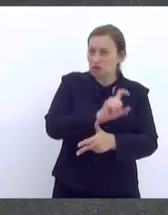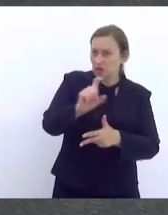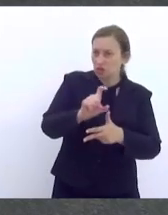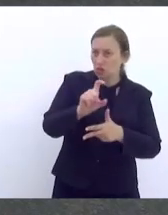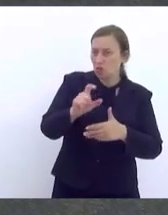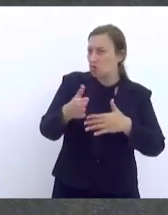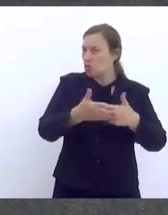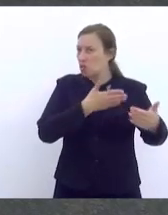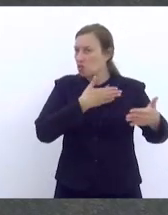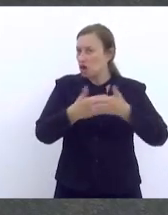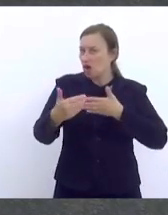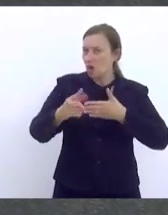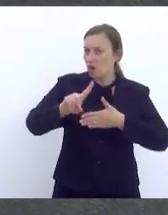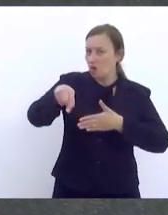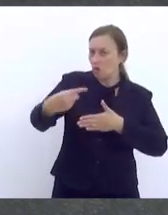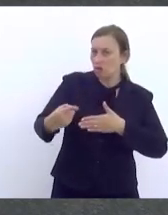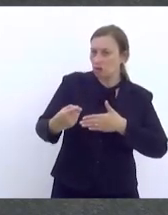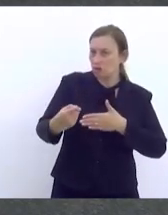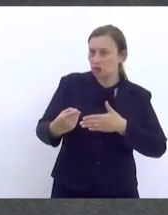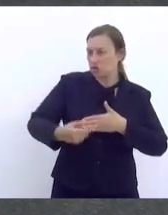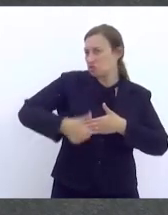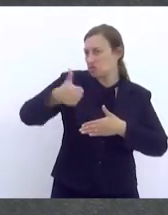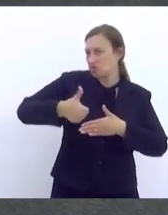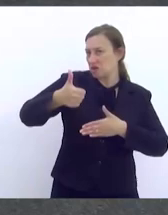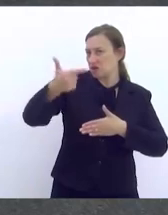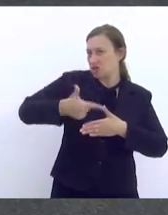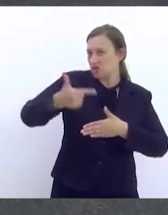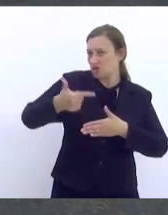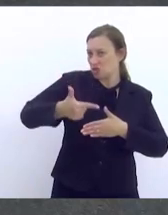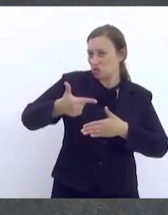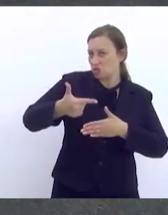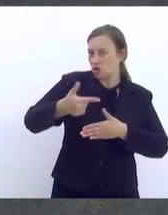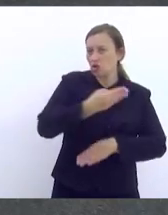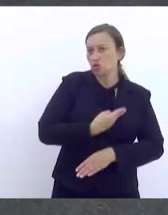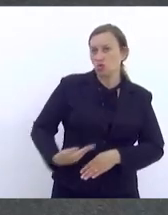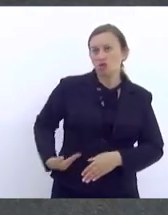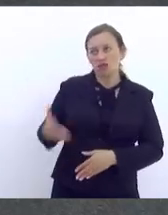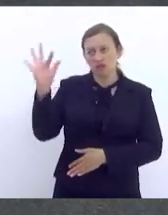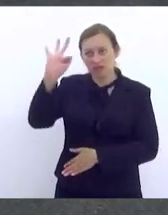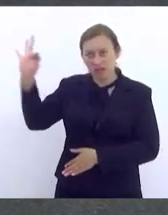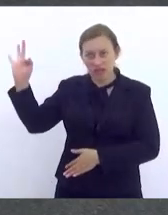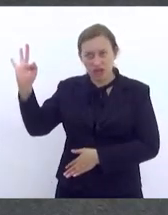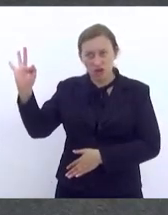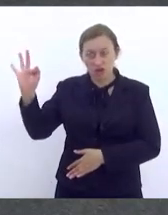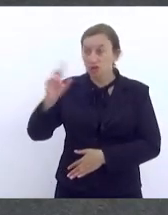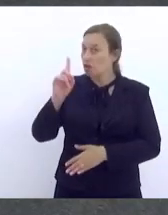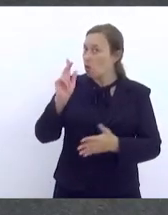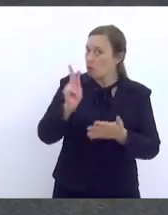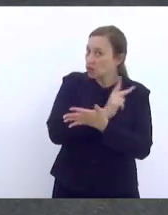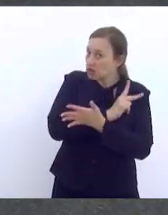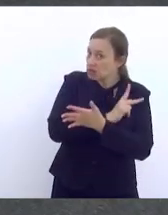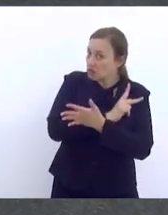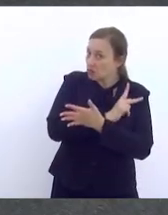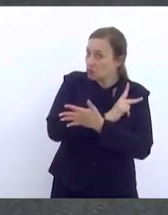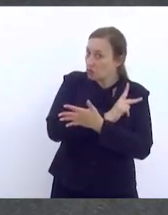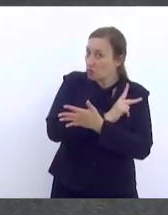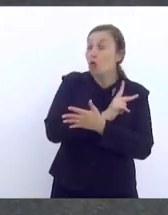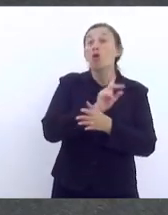de algum membro do primeiro do segundo Escalão do governo federal isso não aconteceu